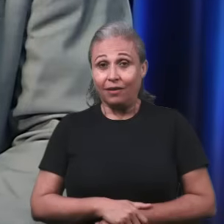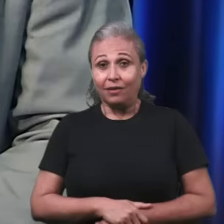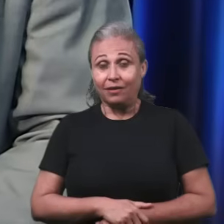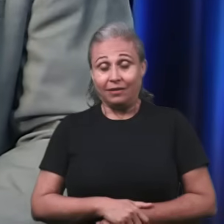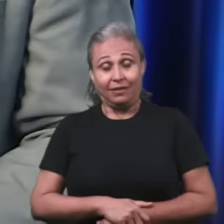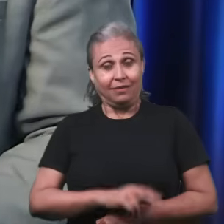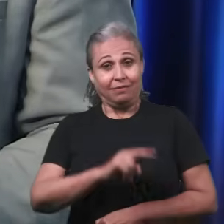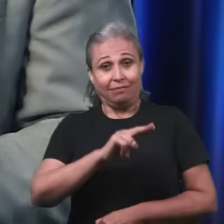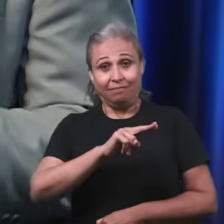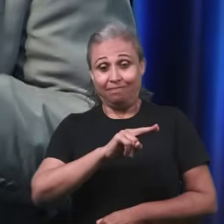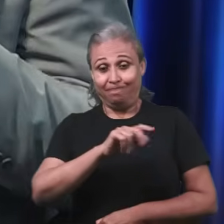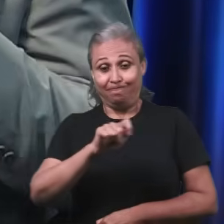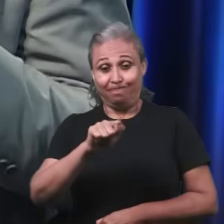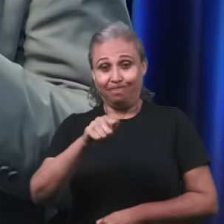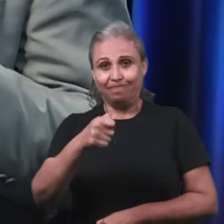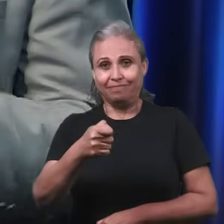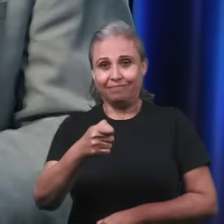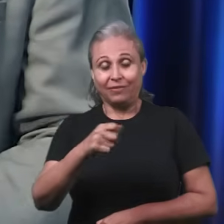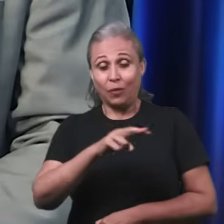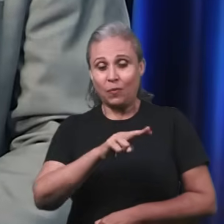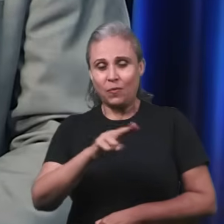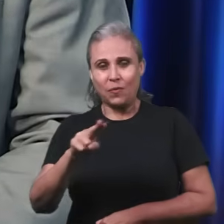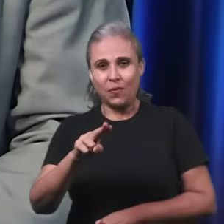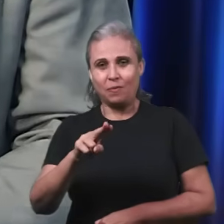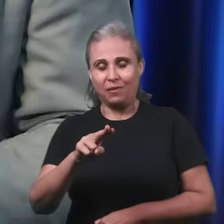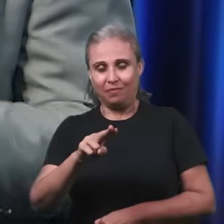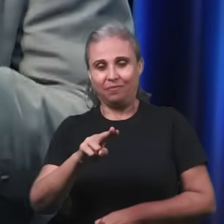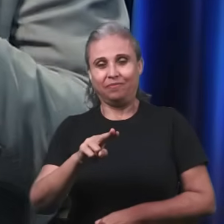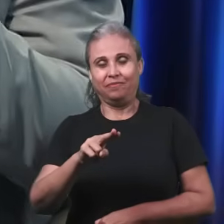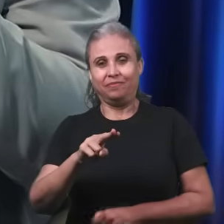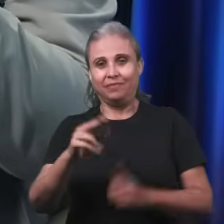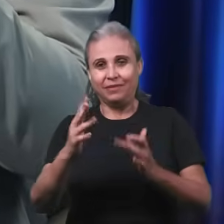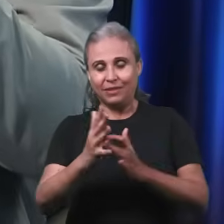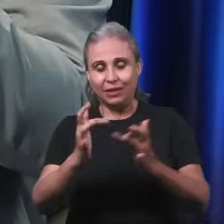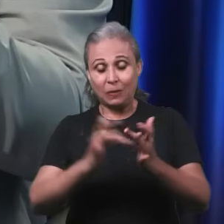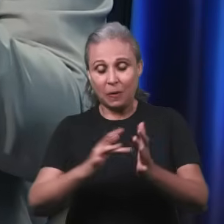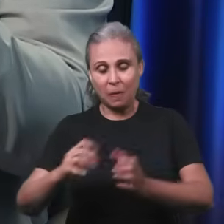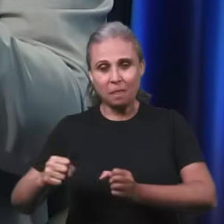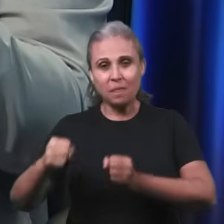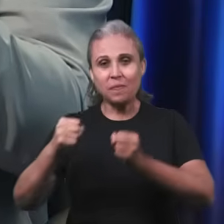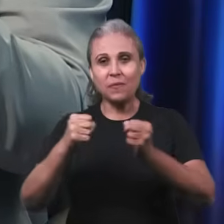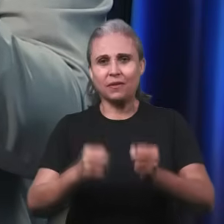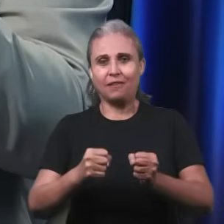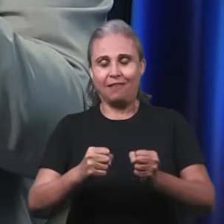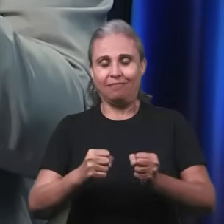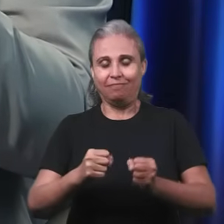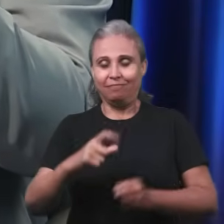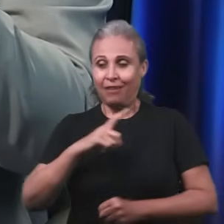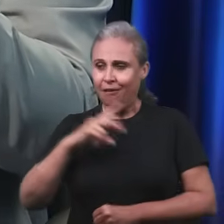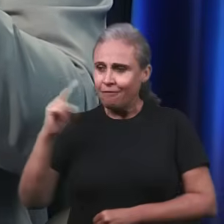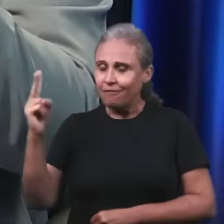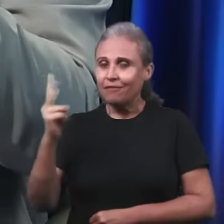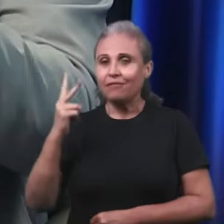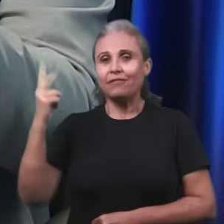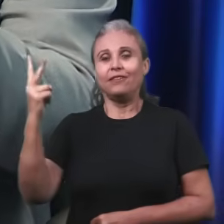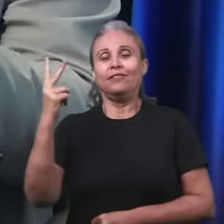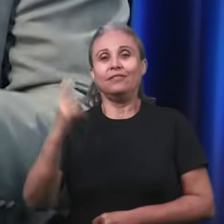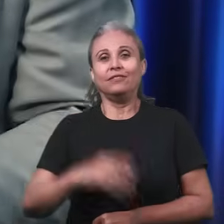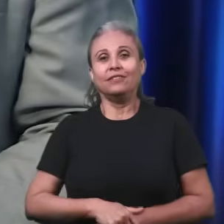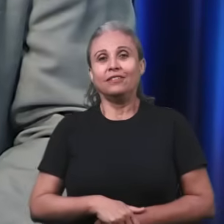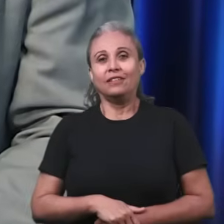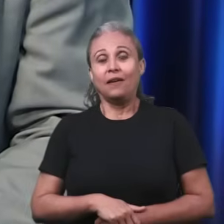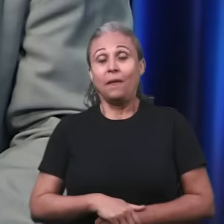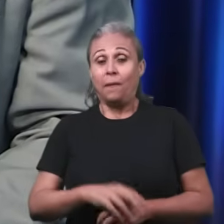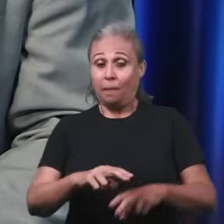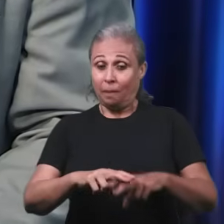Jesus. Então, o valor do nome de Jesus. Então, Jesus, né, por